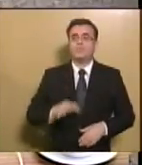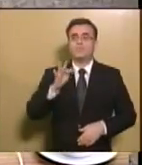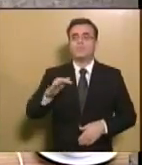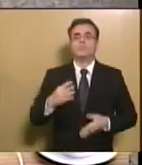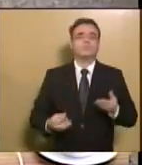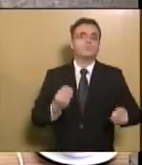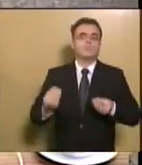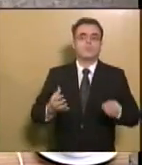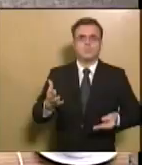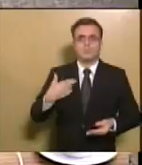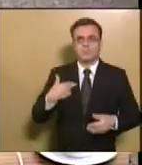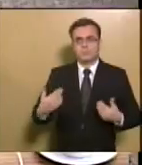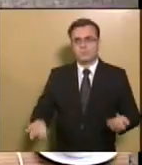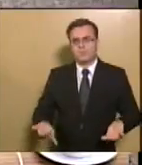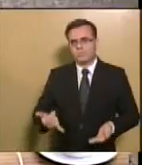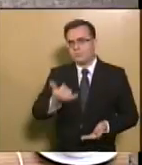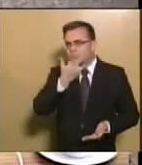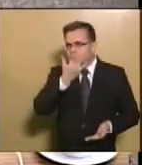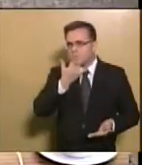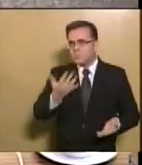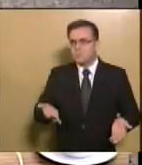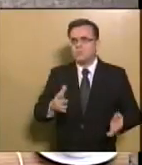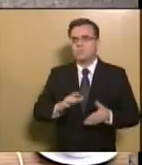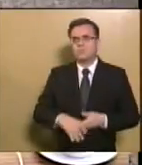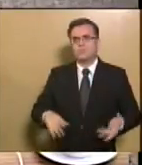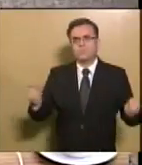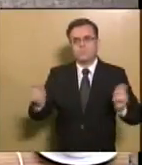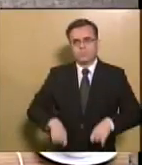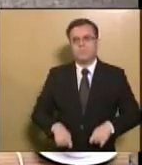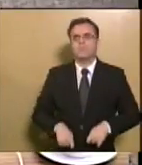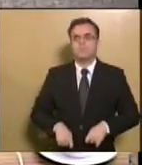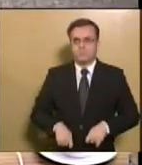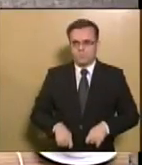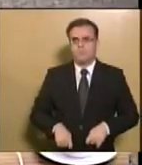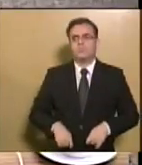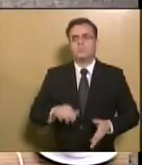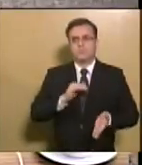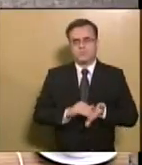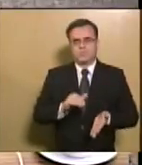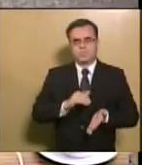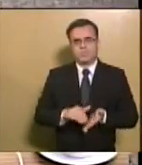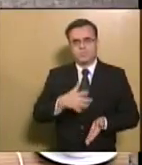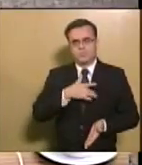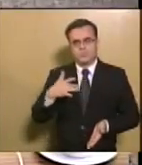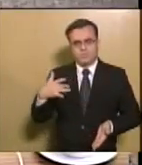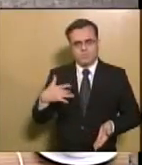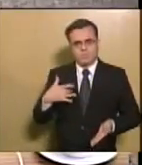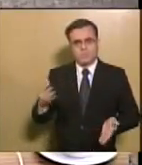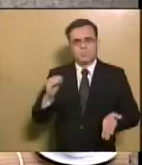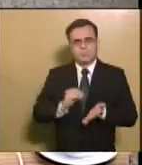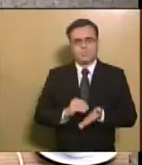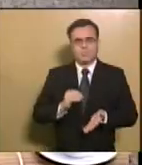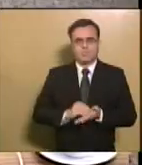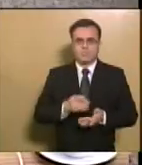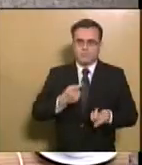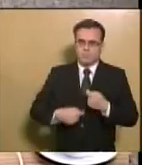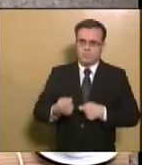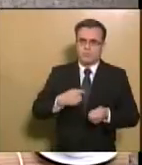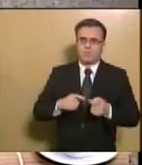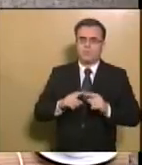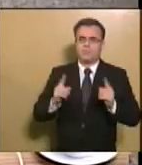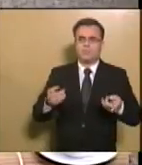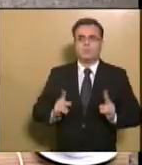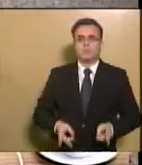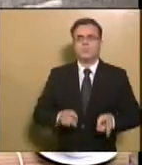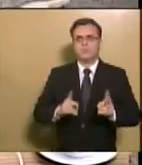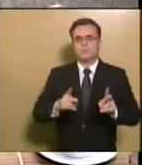Aonde vamos parar? Infelizmente, é possível que o secretário de Saúde tenha razão. Falta gestão, mas continua